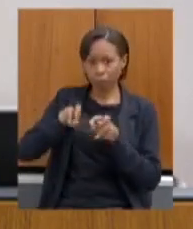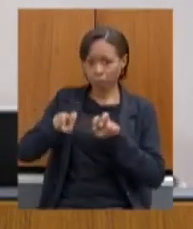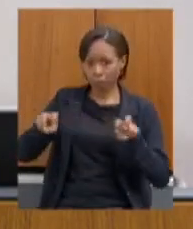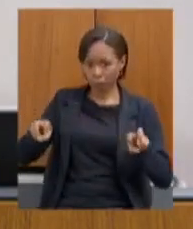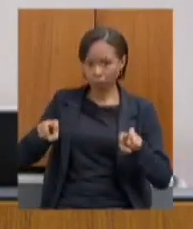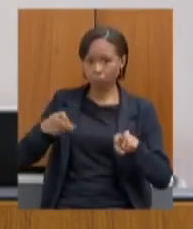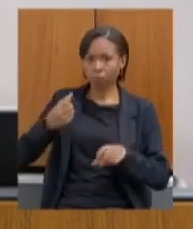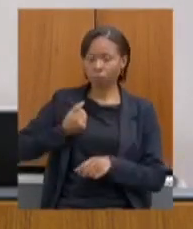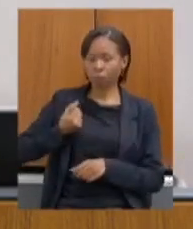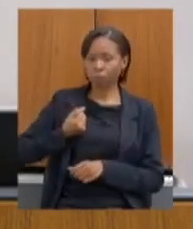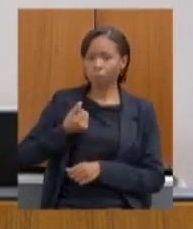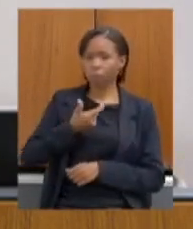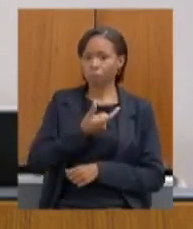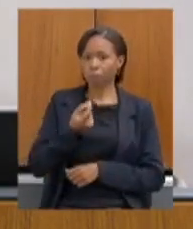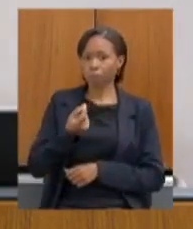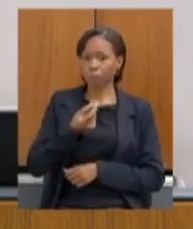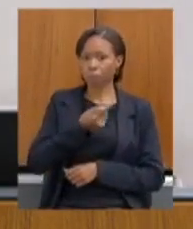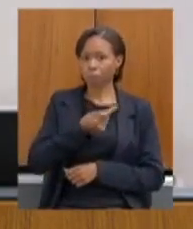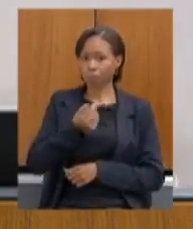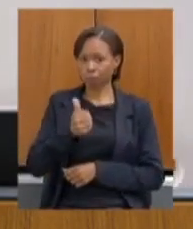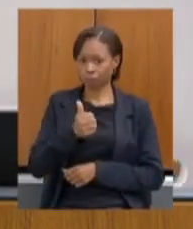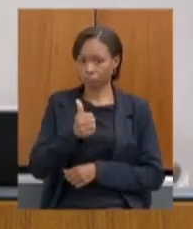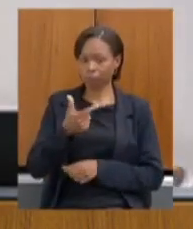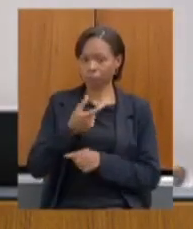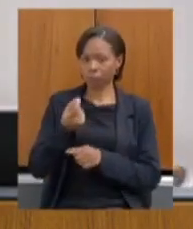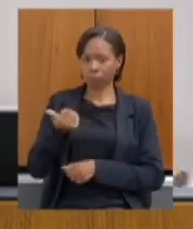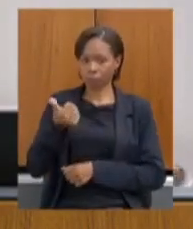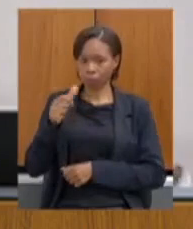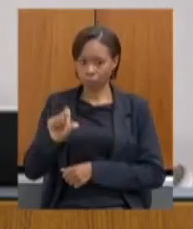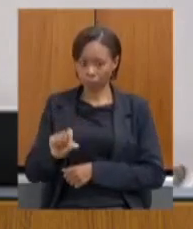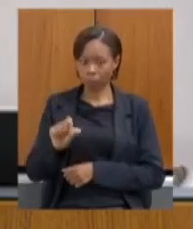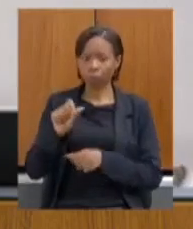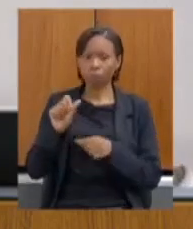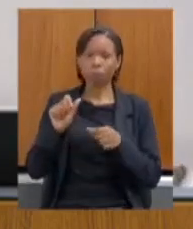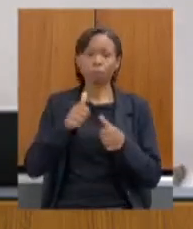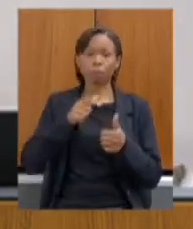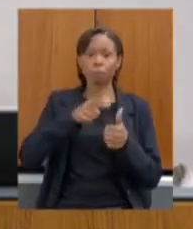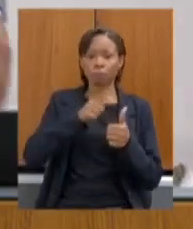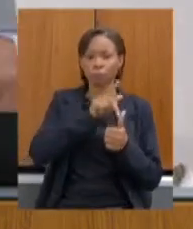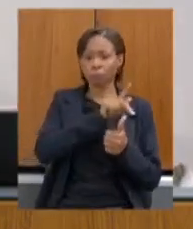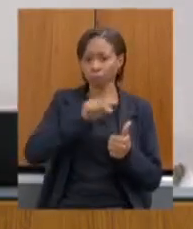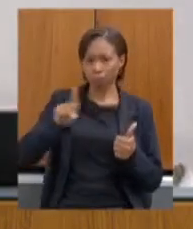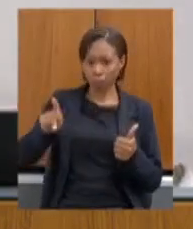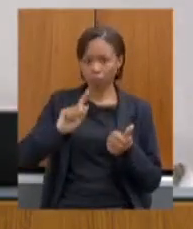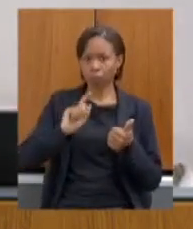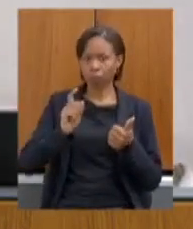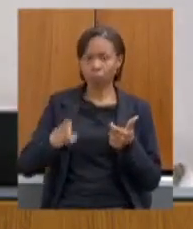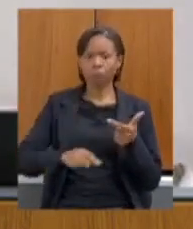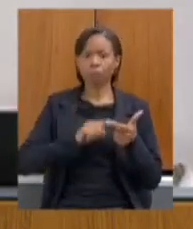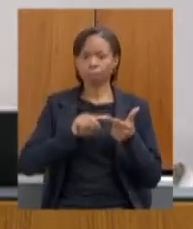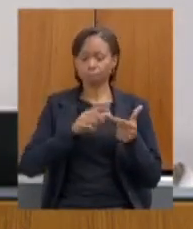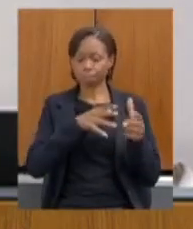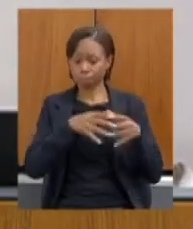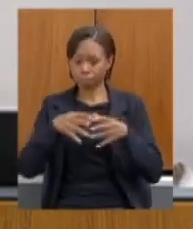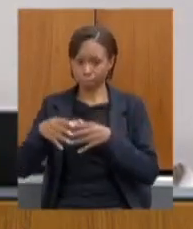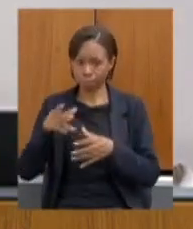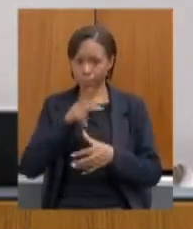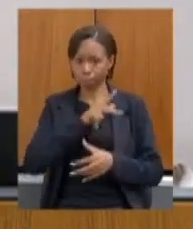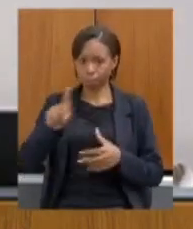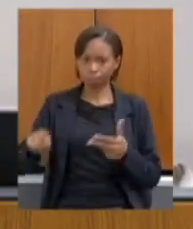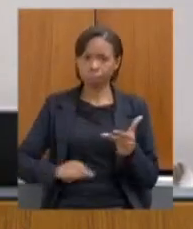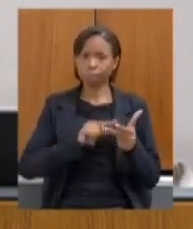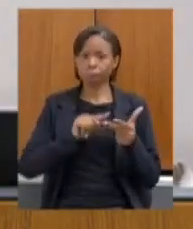2.711-2019, na seguinte ordem. Presidente da reunião, presidente das comissões participantes, por ordem de inscrição,